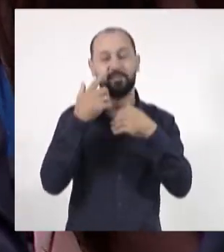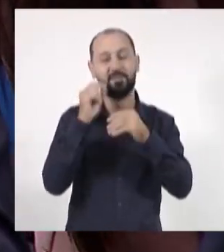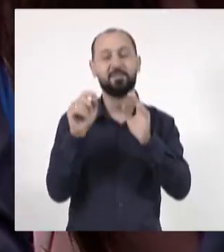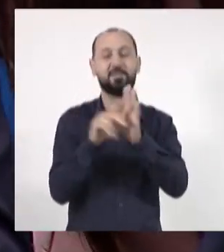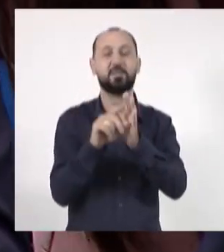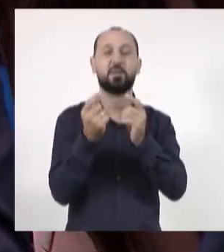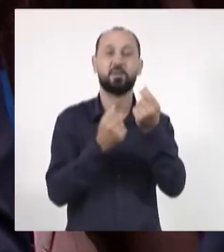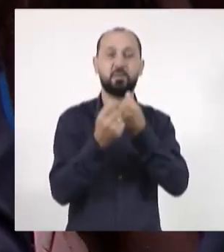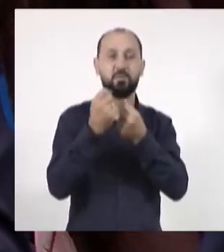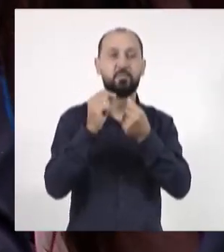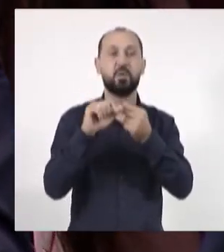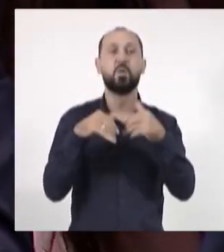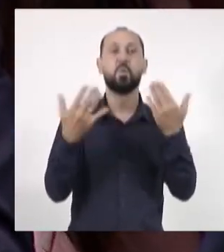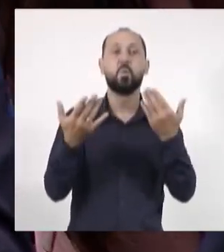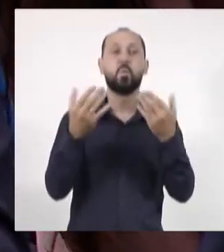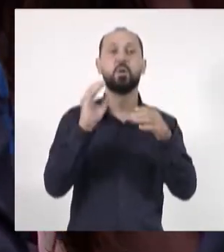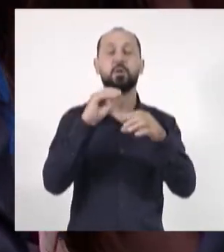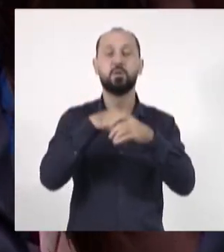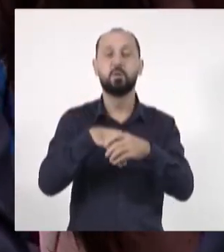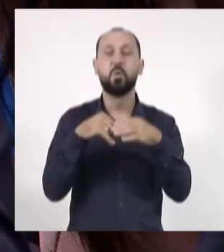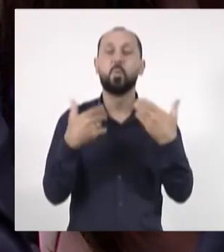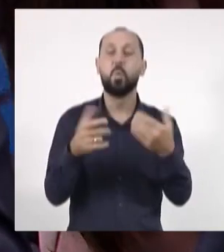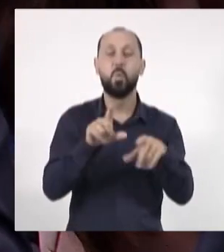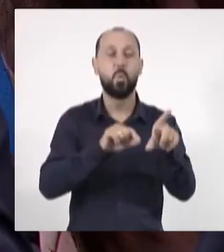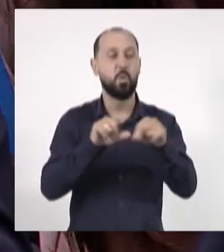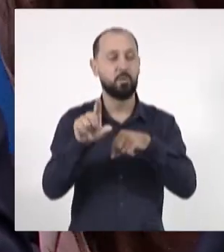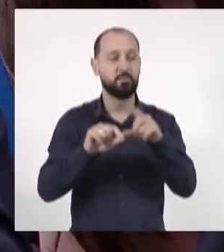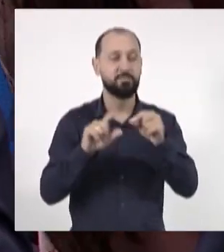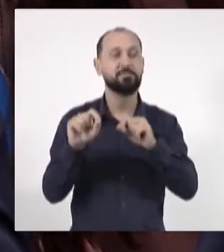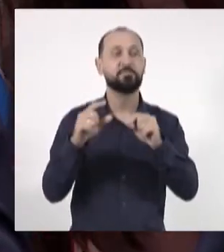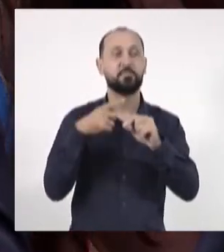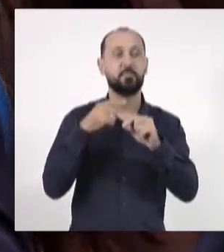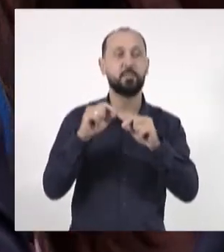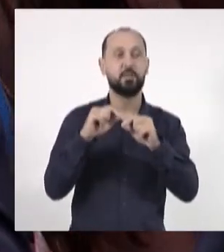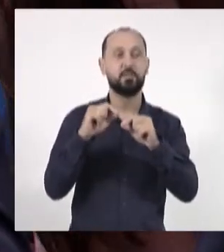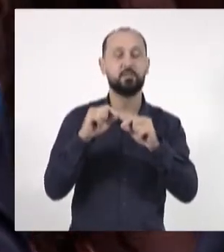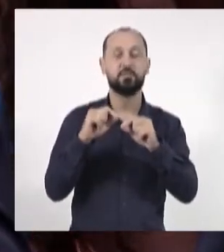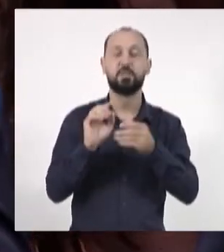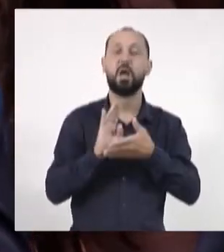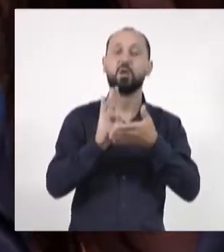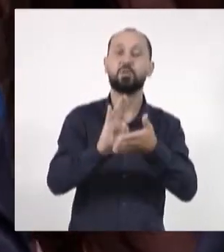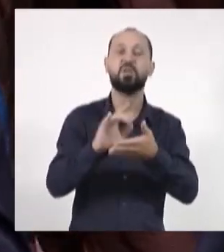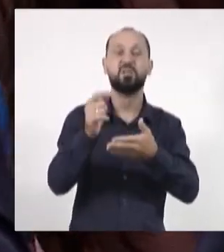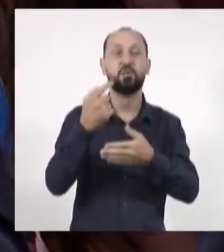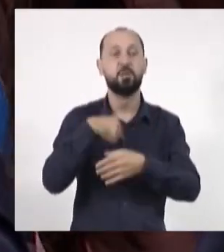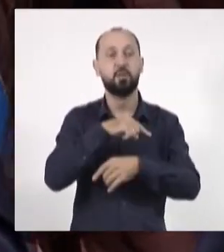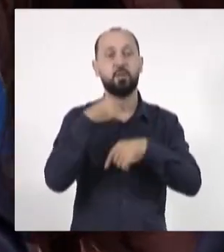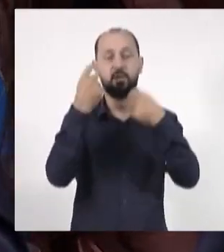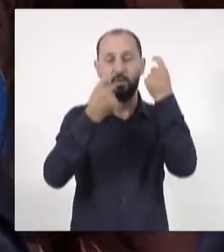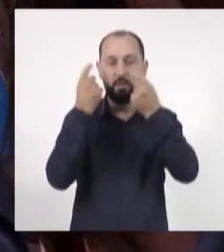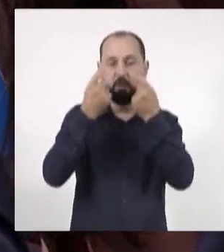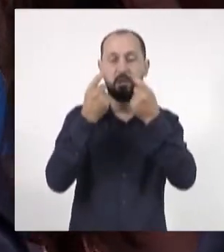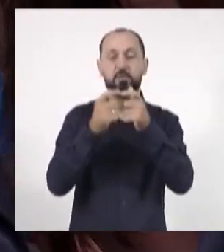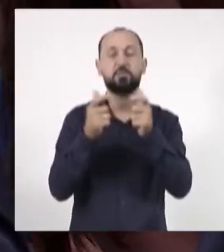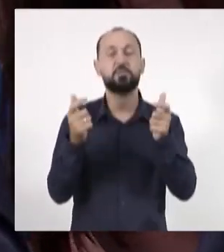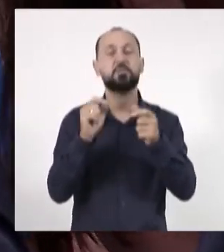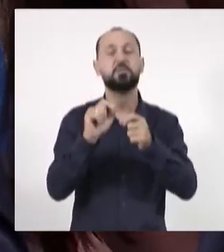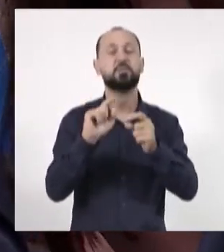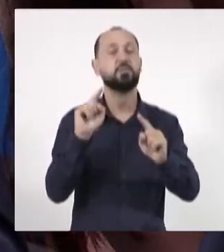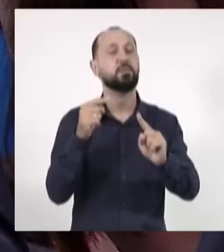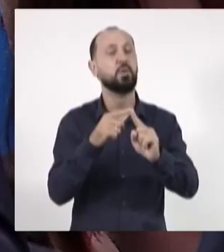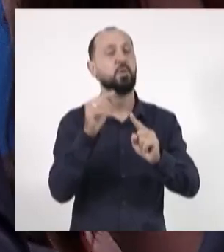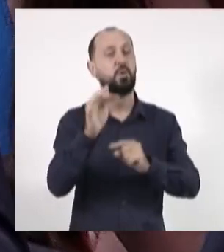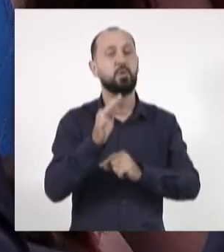subvenção econômica a quais setores? Como nós vamos escolher esses setores que vão ser beneficiados? Então, a nossa preocupação é grande em relação